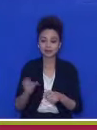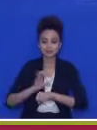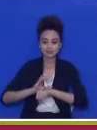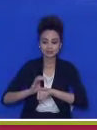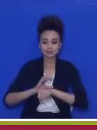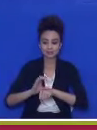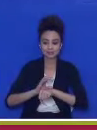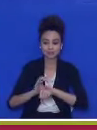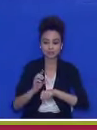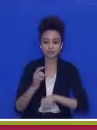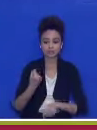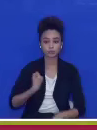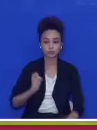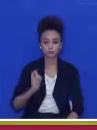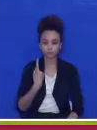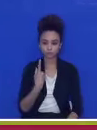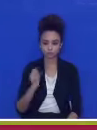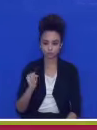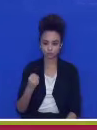18.